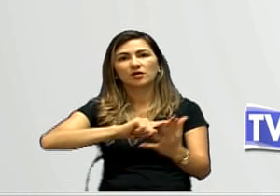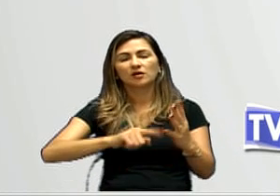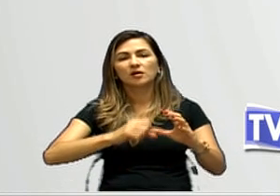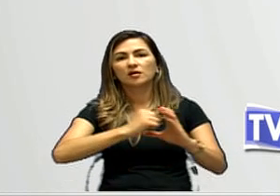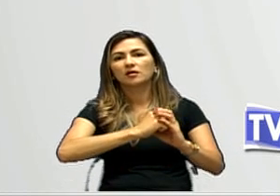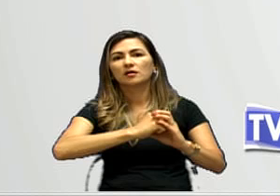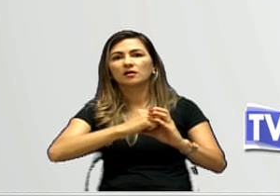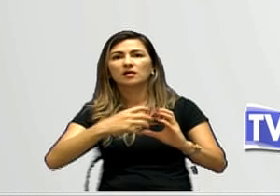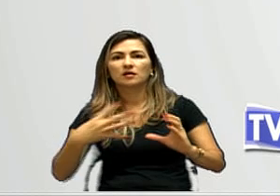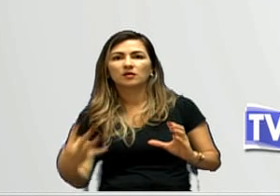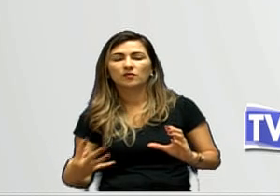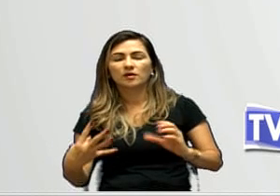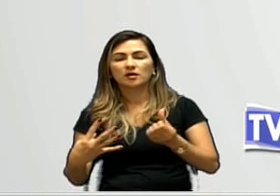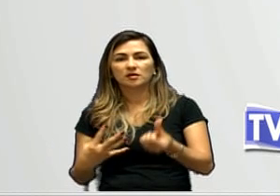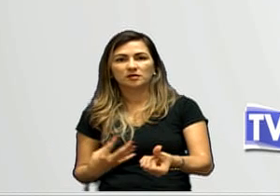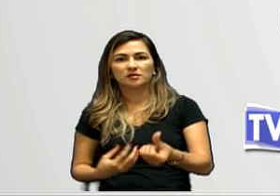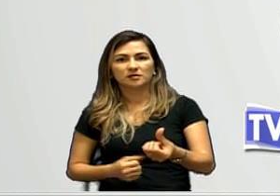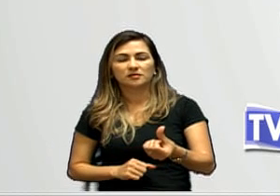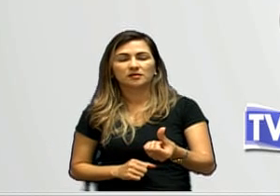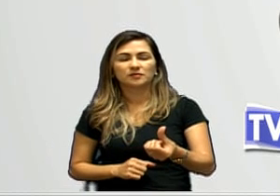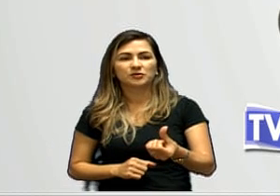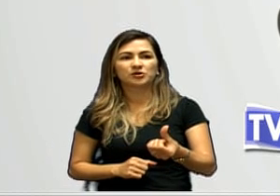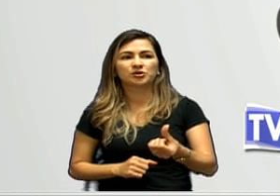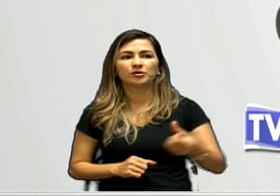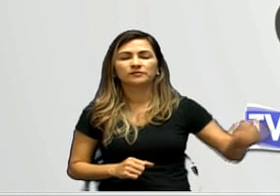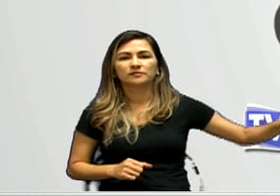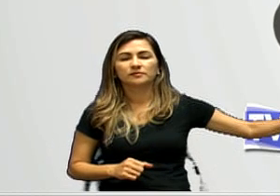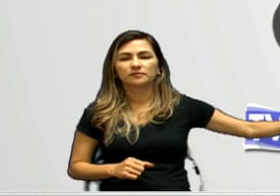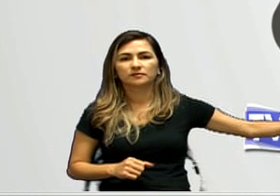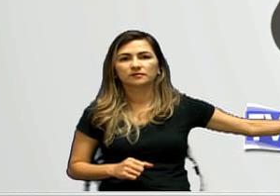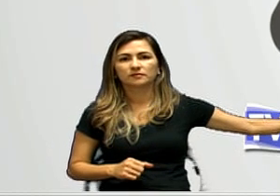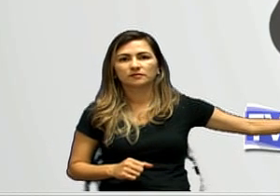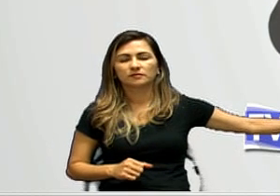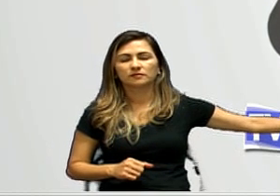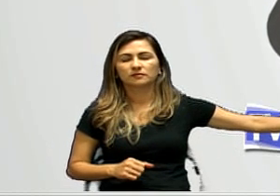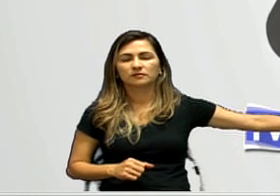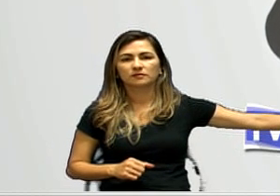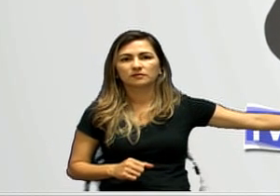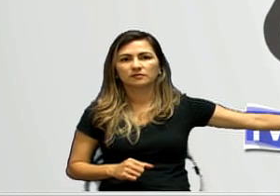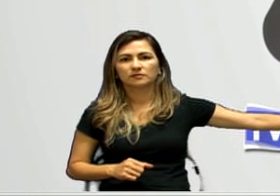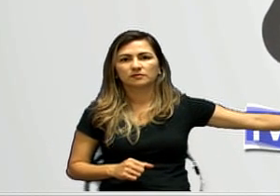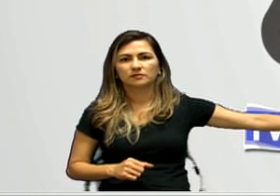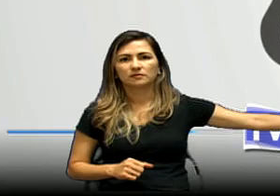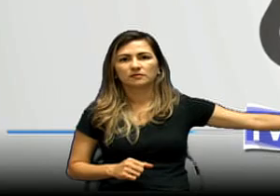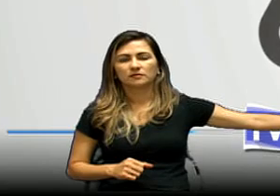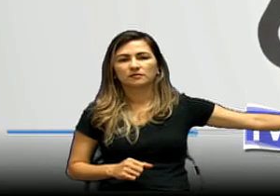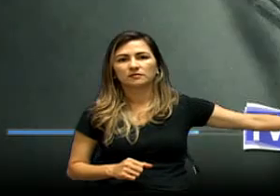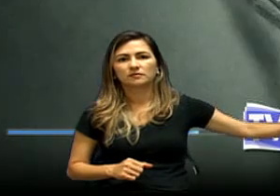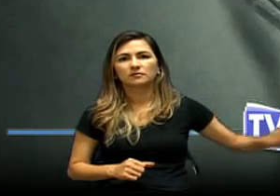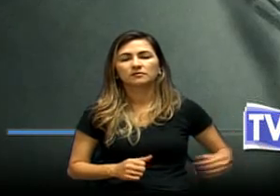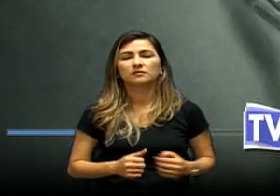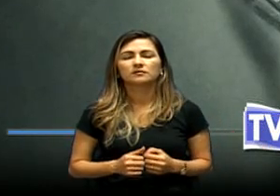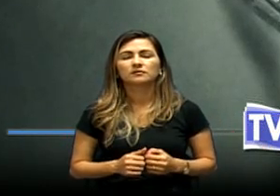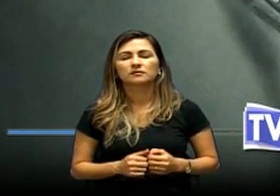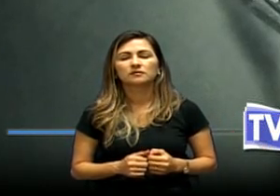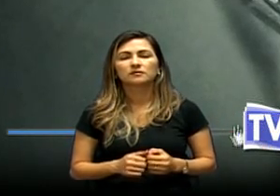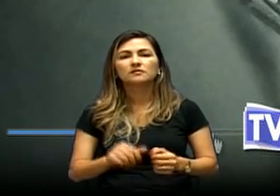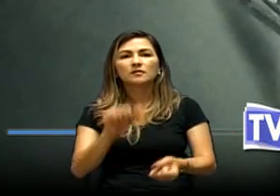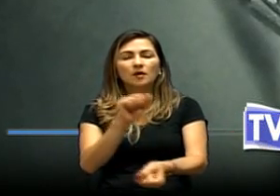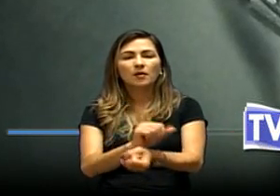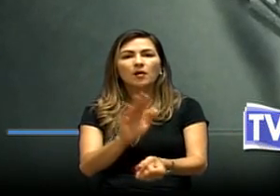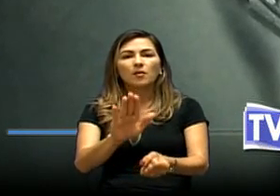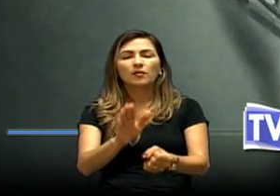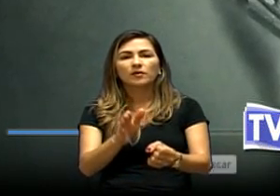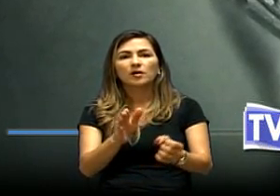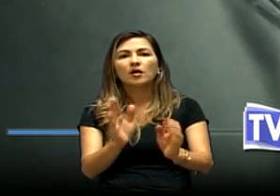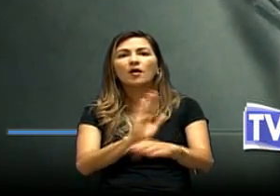isso são é importante. Limitadas por triângulos com o símbolo da reciclagem. Polietileno, para um pouquinho aí, se puder parar um pouquinho, se puder parar um. PET pode